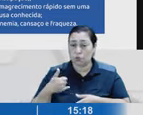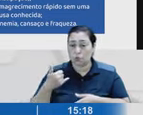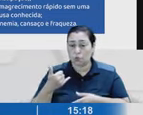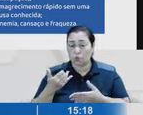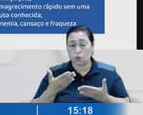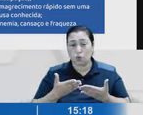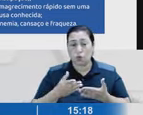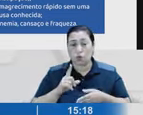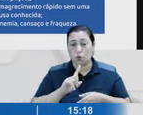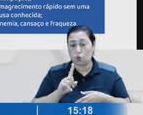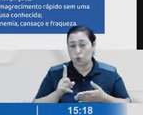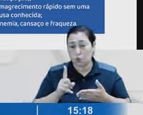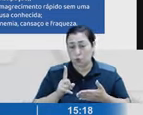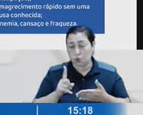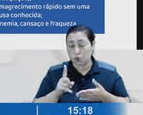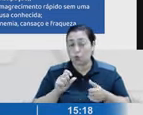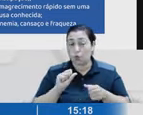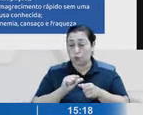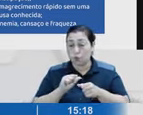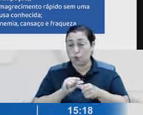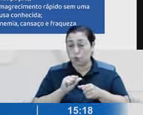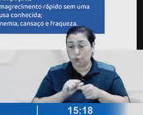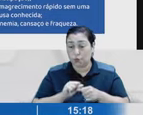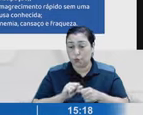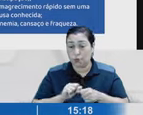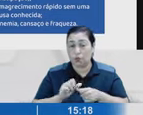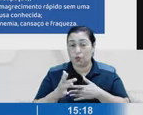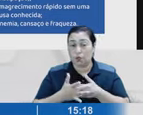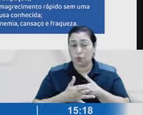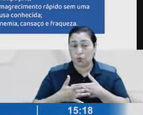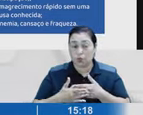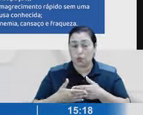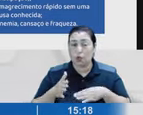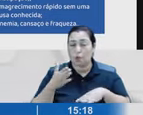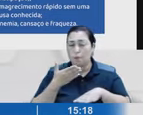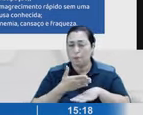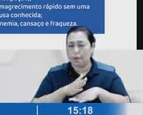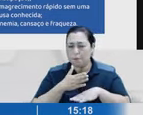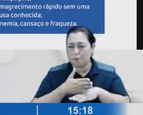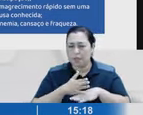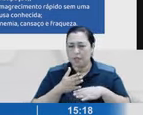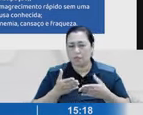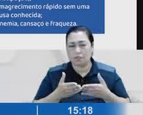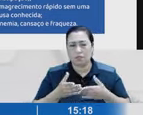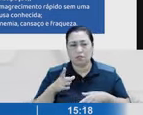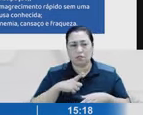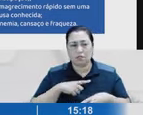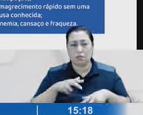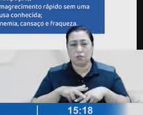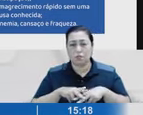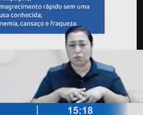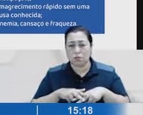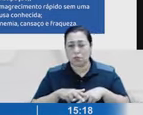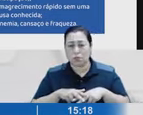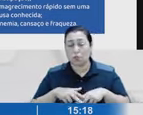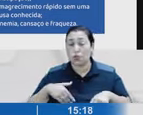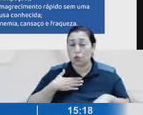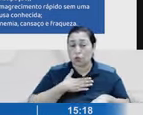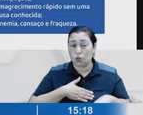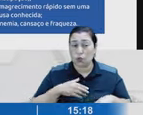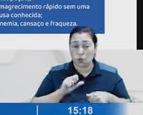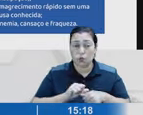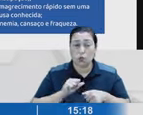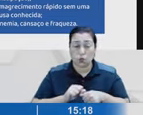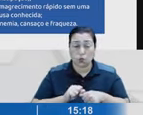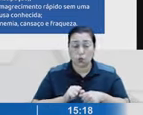não é um bicho de 7 cabeças. Ah, o preparo. Olha, eu tenho pacientes que adoram fazer o preparo, perde